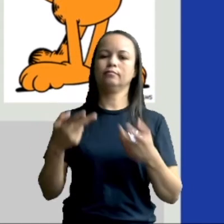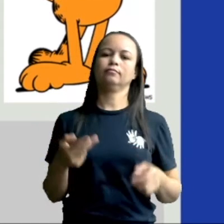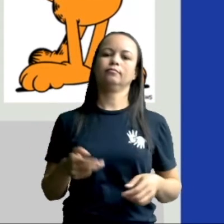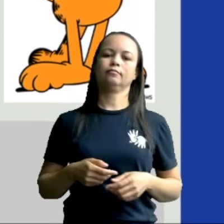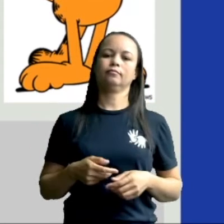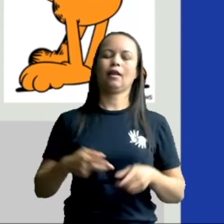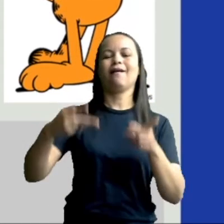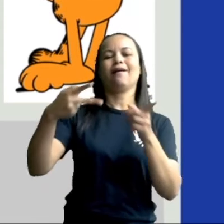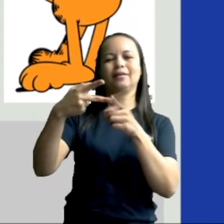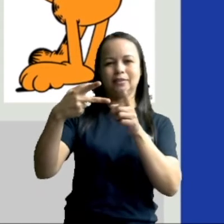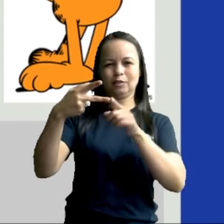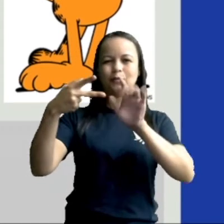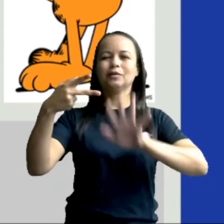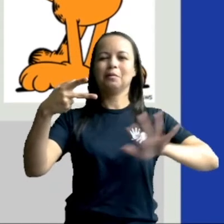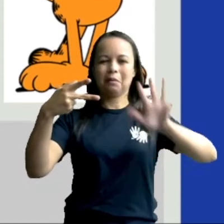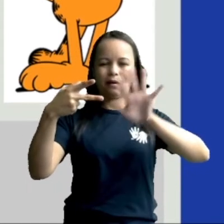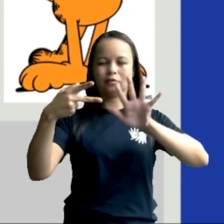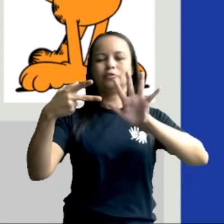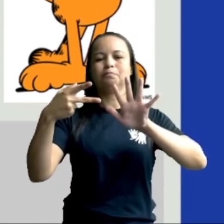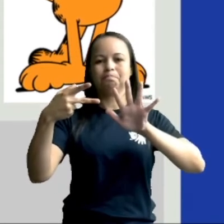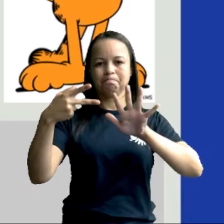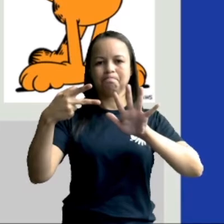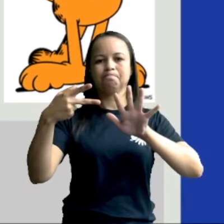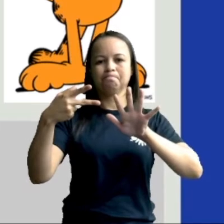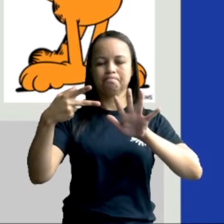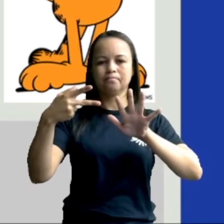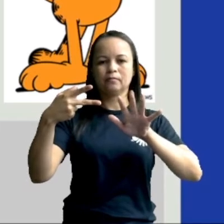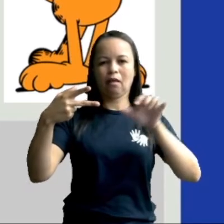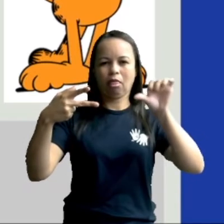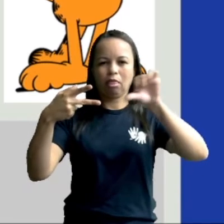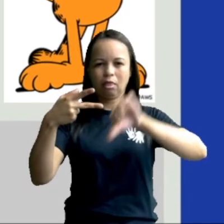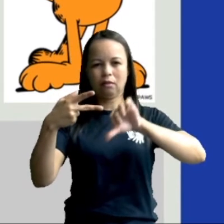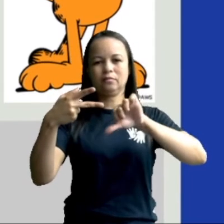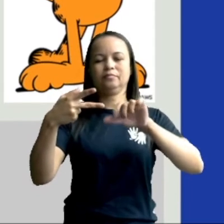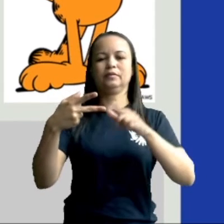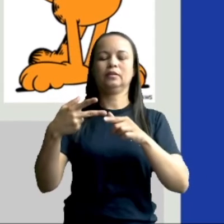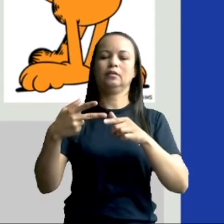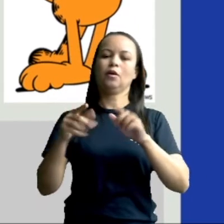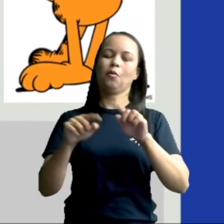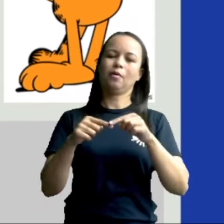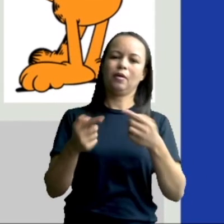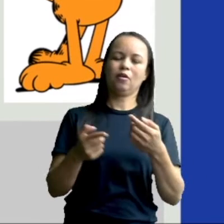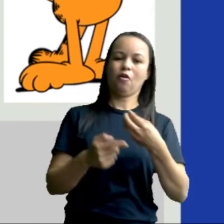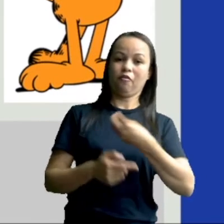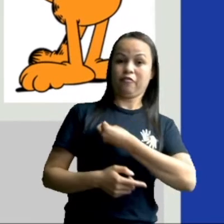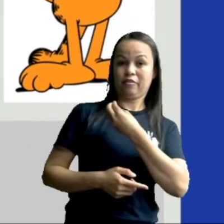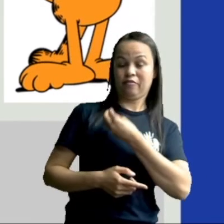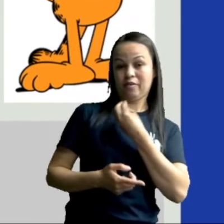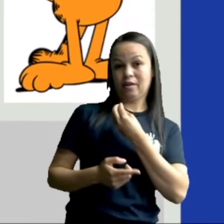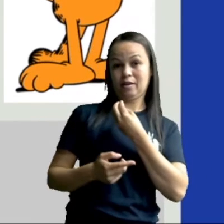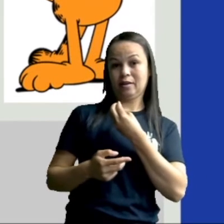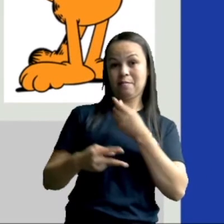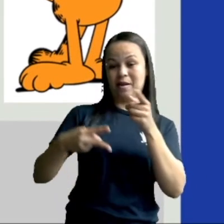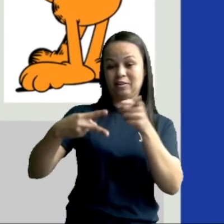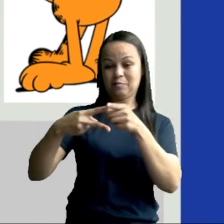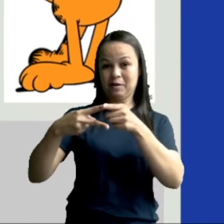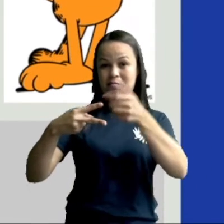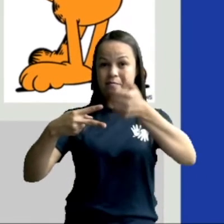Isso, a segunda imagem. Veja aí. Então, é melhor viver numa imagem como a primeira ou como a